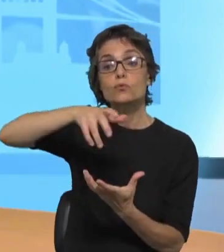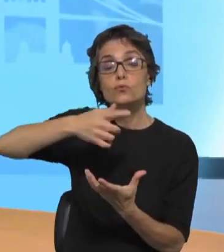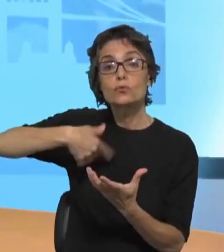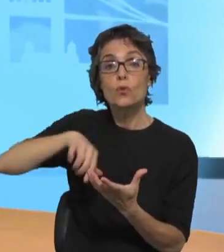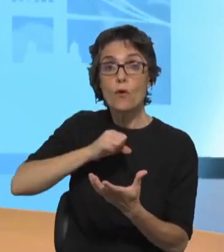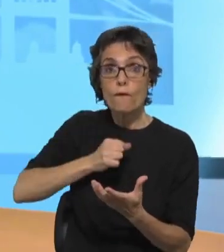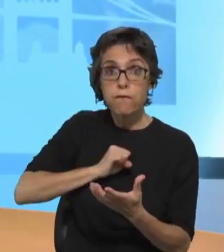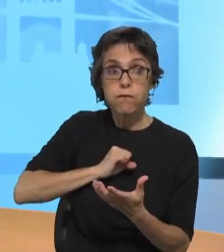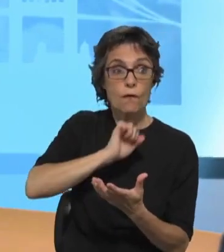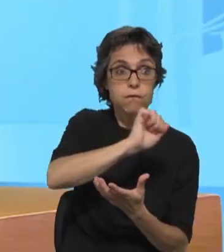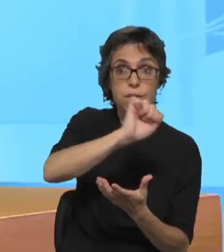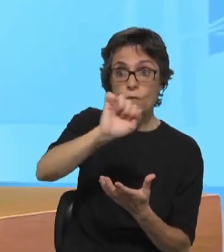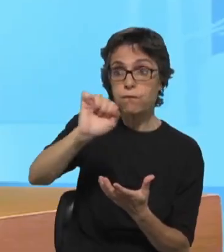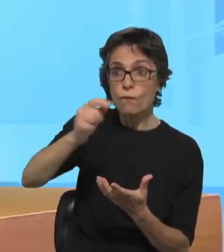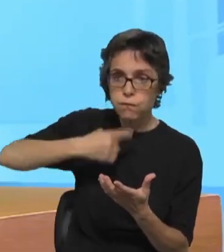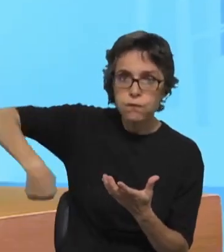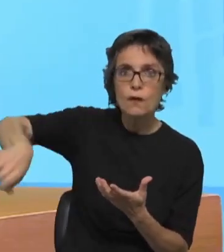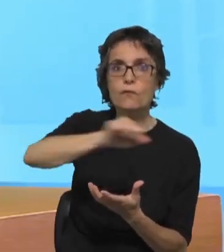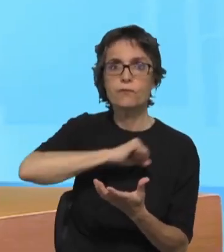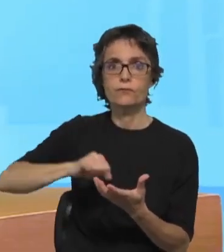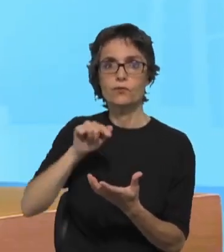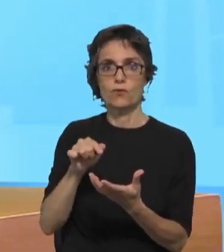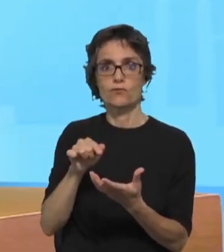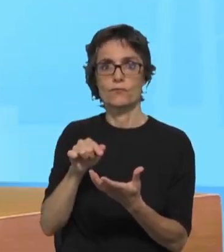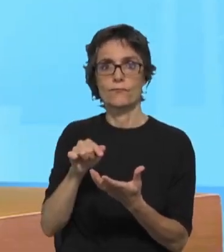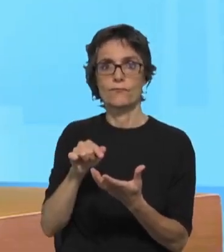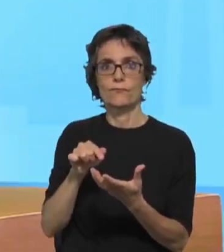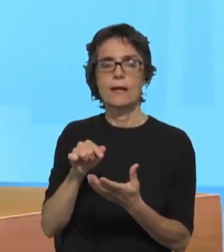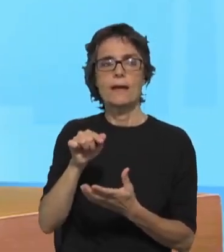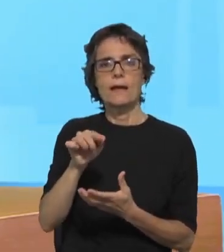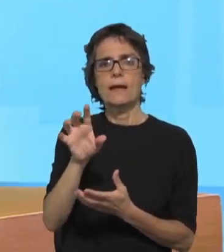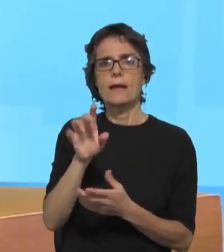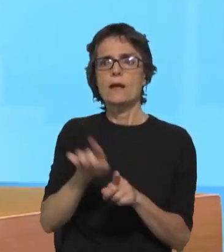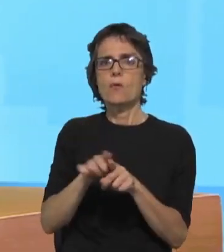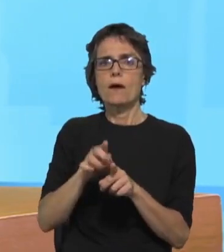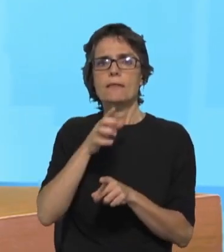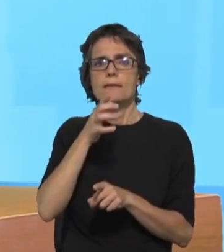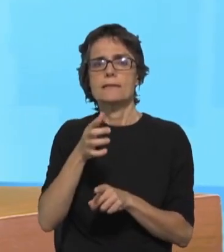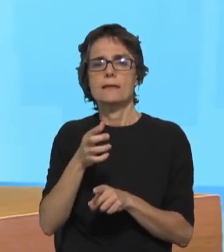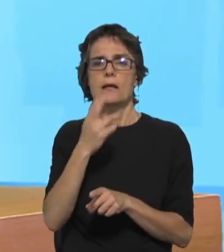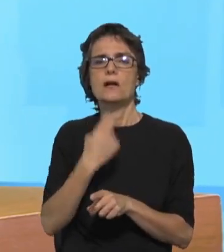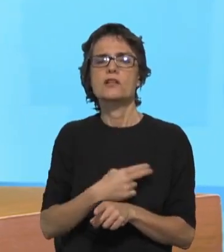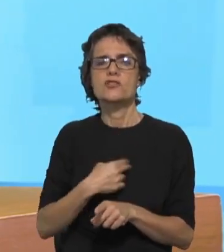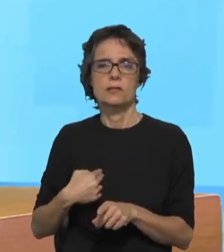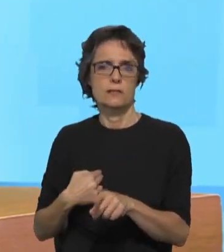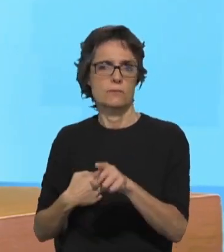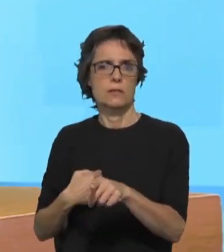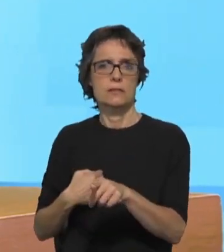forma, historicamente, alguns aspectos do cristianismo foram, por exemplo, pensados como fuga do